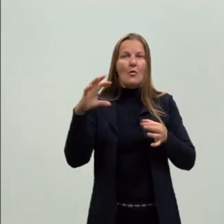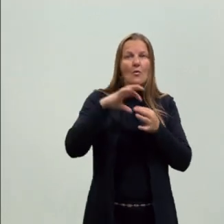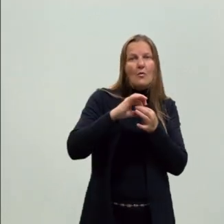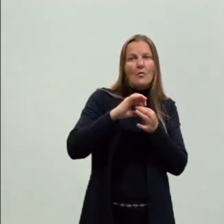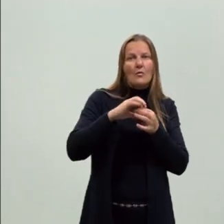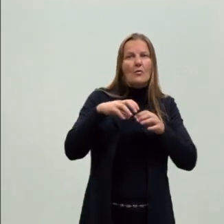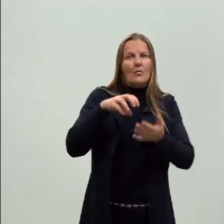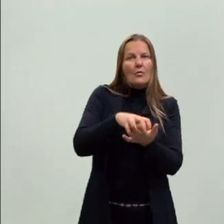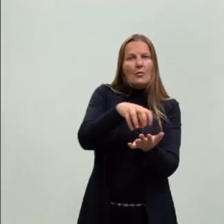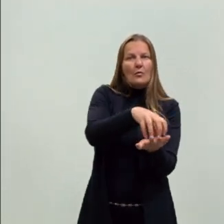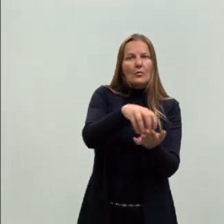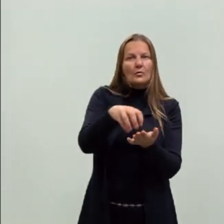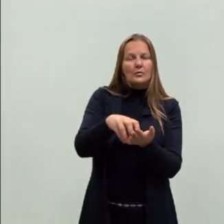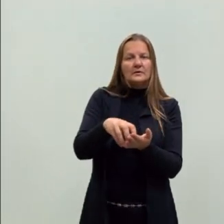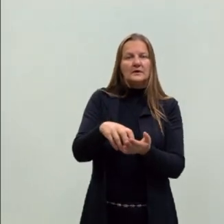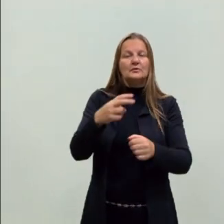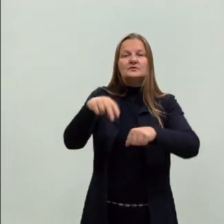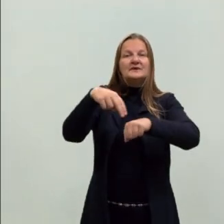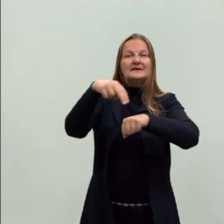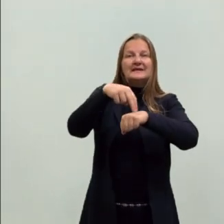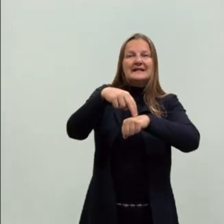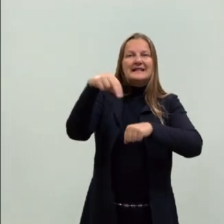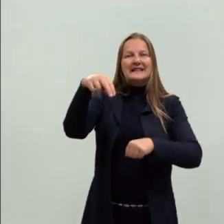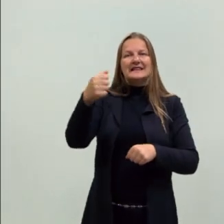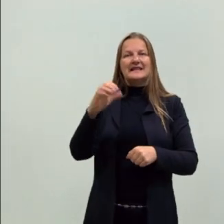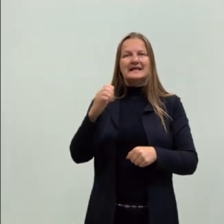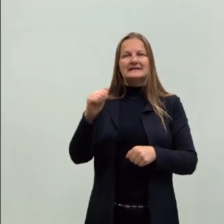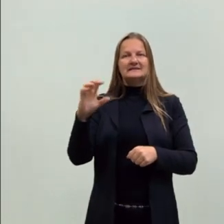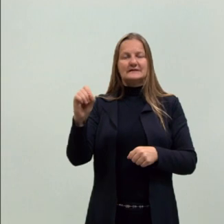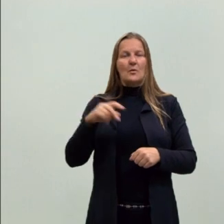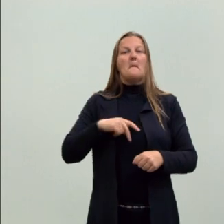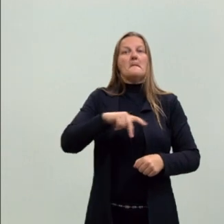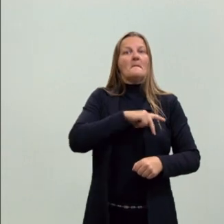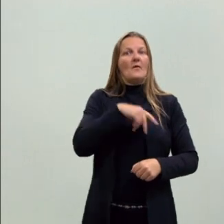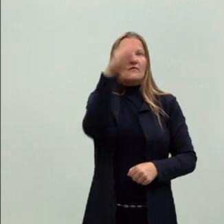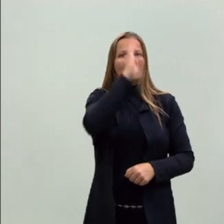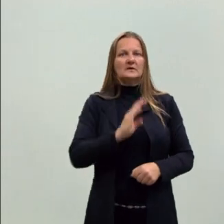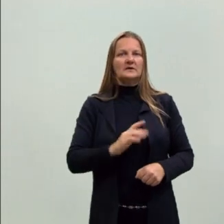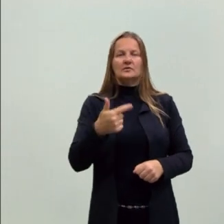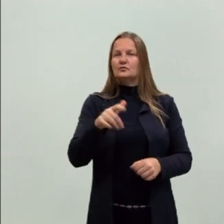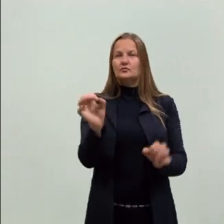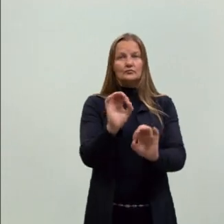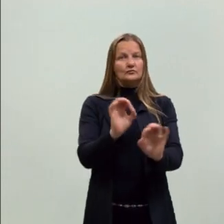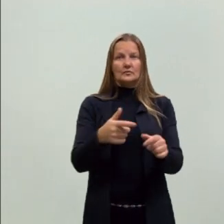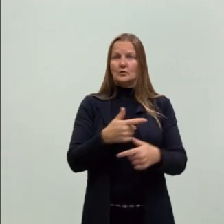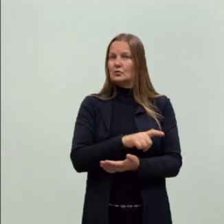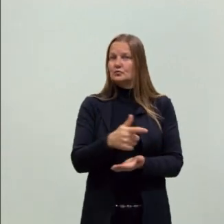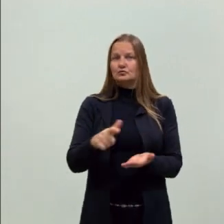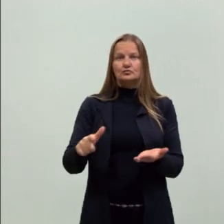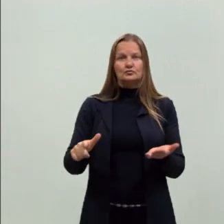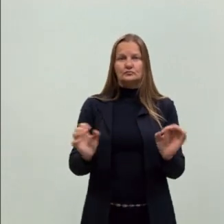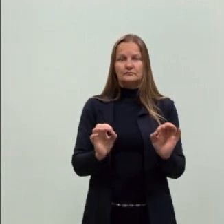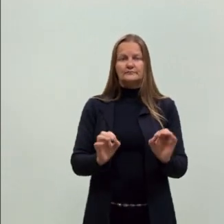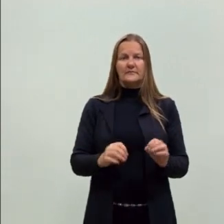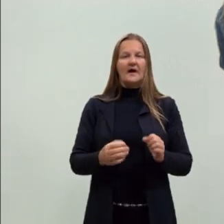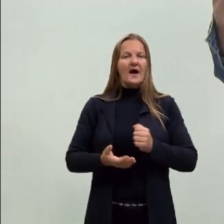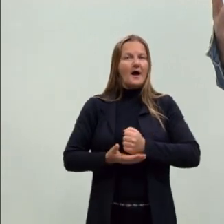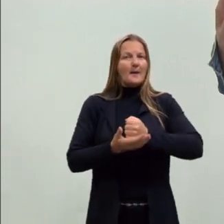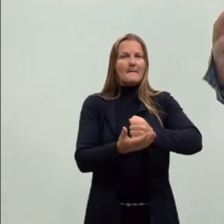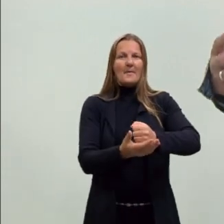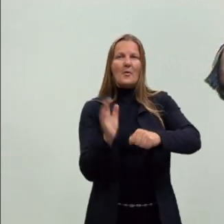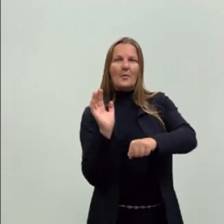explorada não era uma nação não existe as ideia de povo brasileiro nesses Bandeirantes não pensavam em fazer algo pelo bem